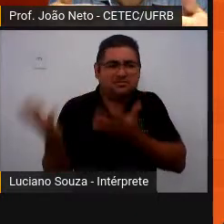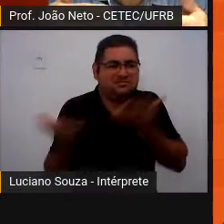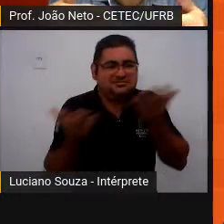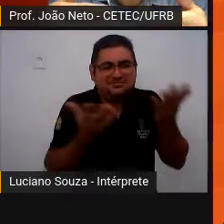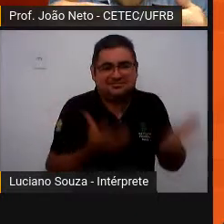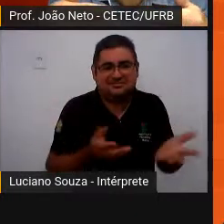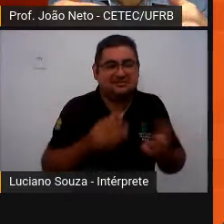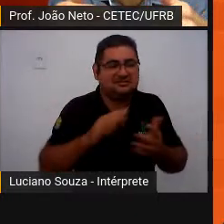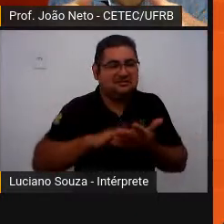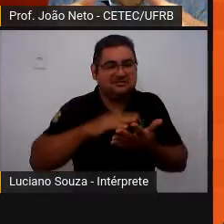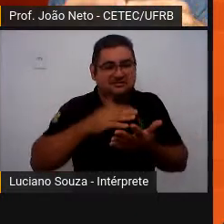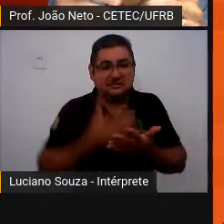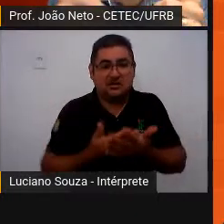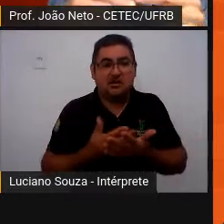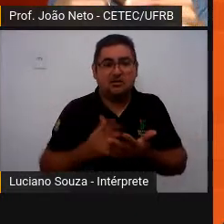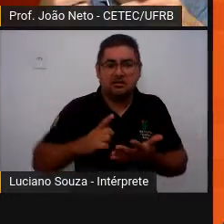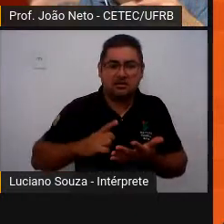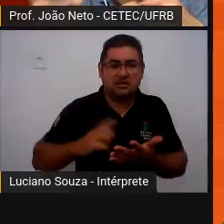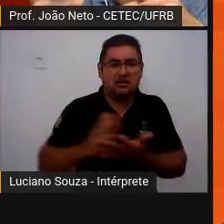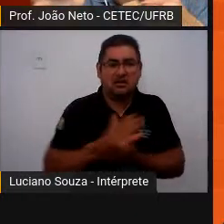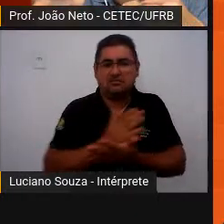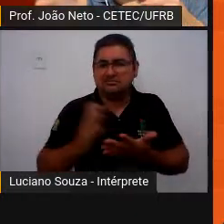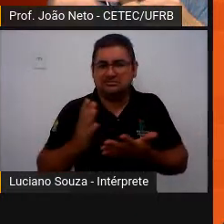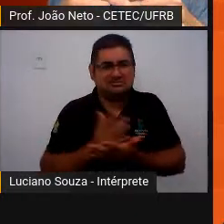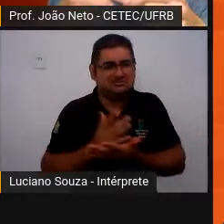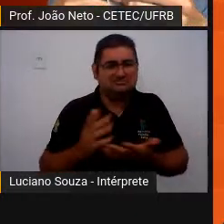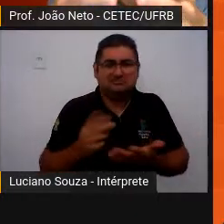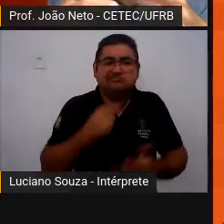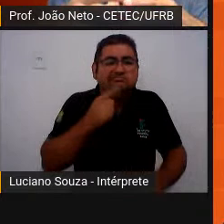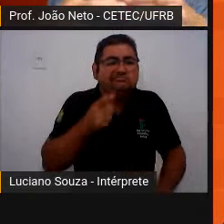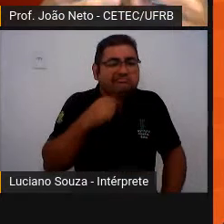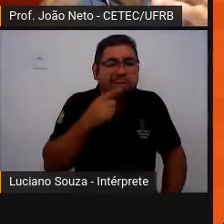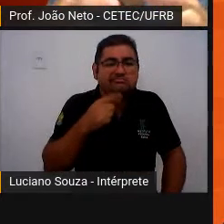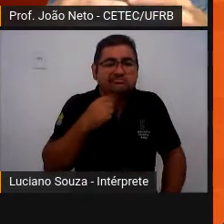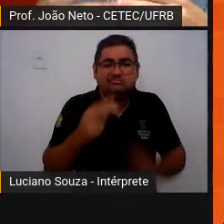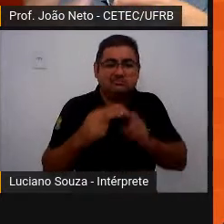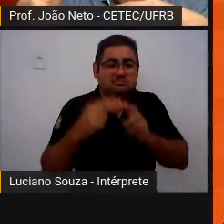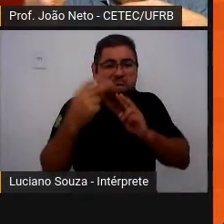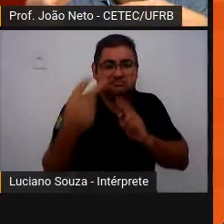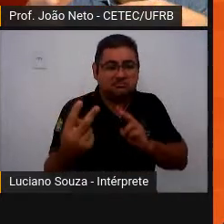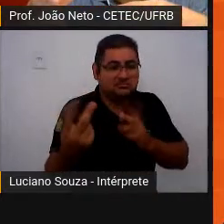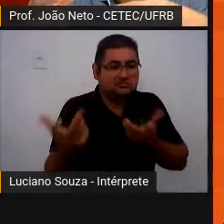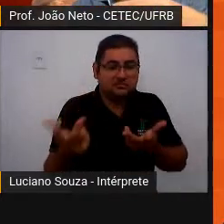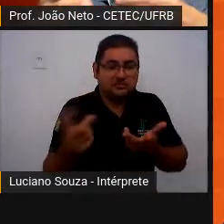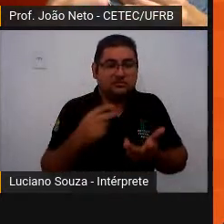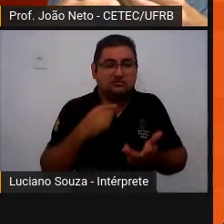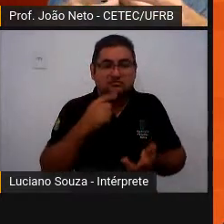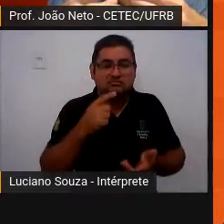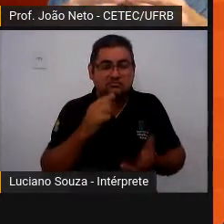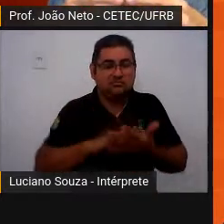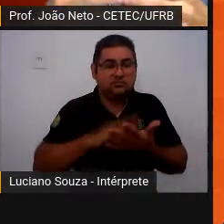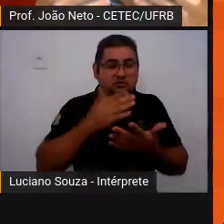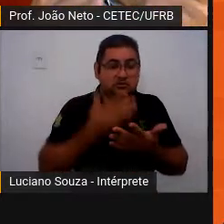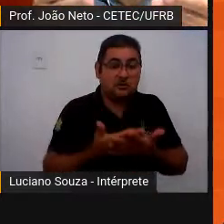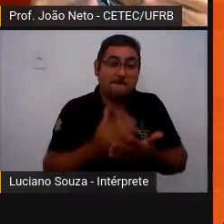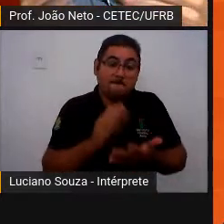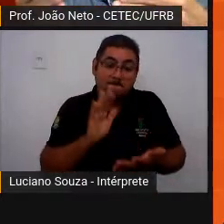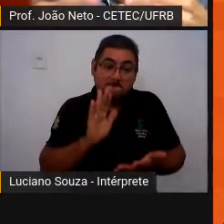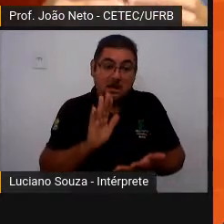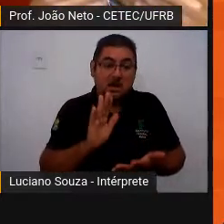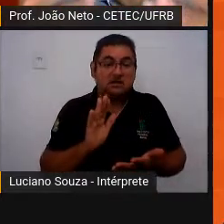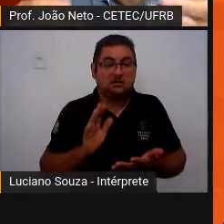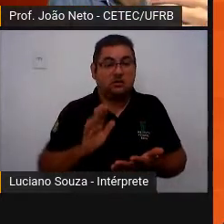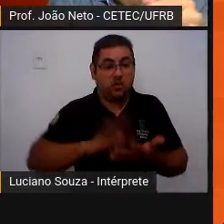que não tem como fazer essa tradução mas a gente sabe que tem algumas situações em que